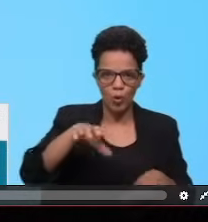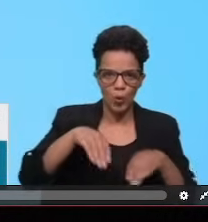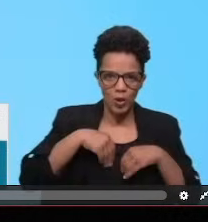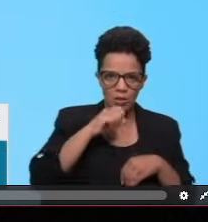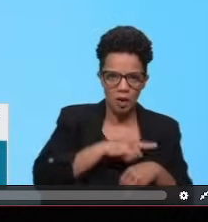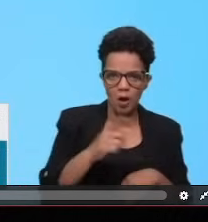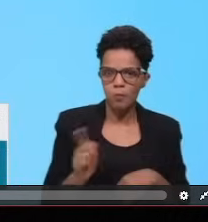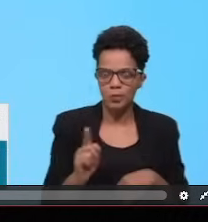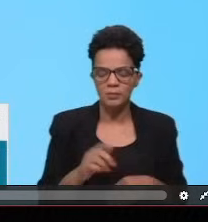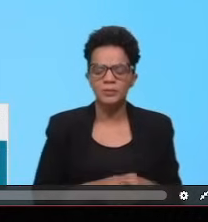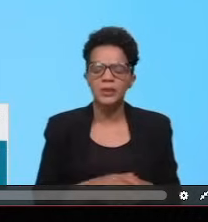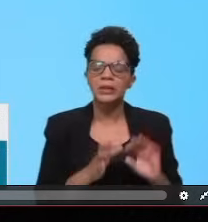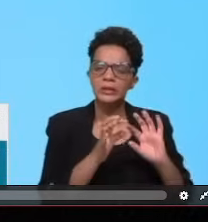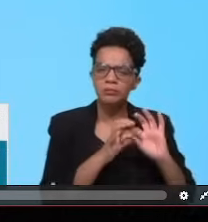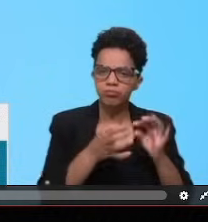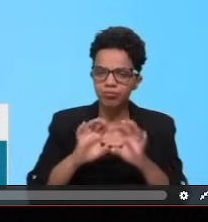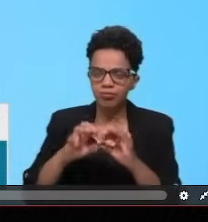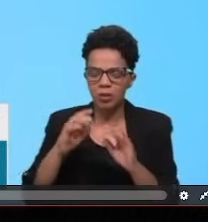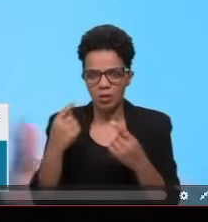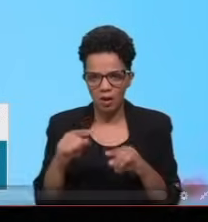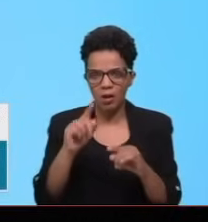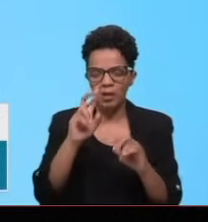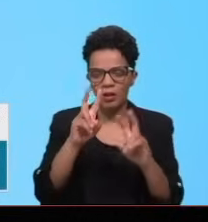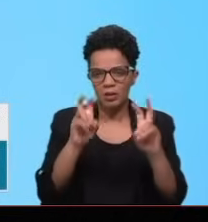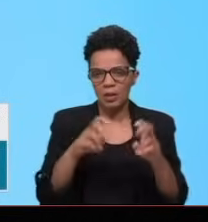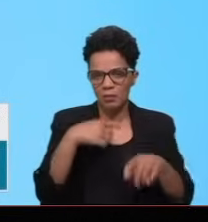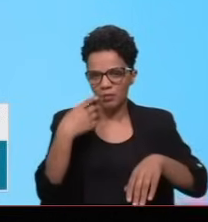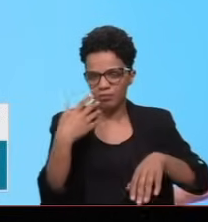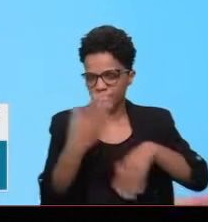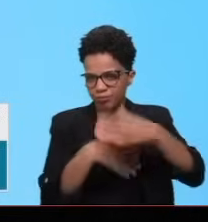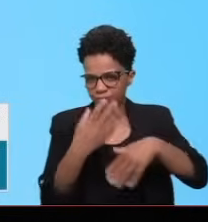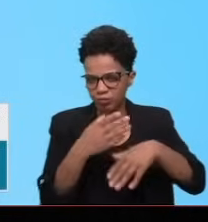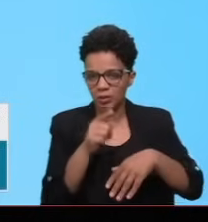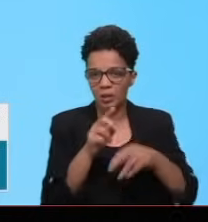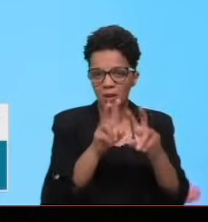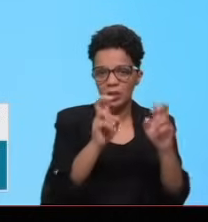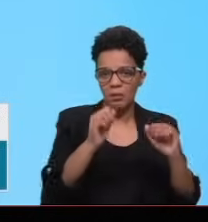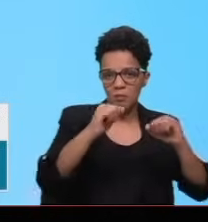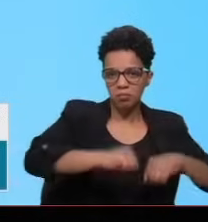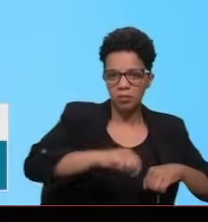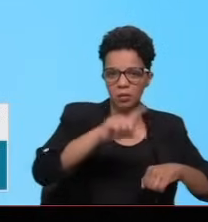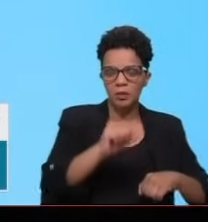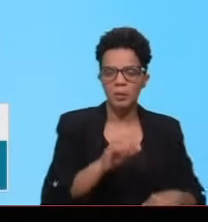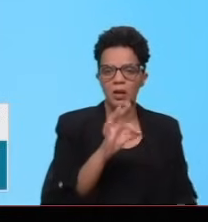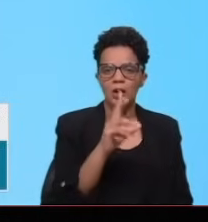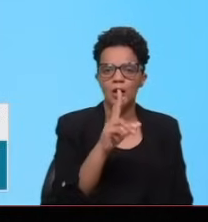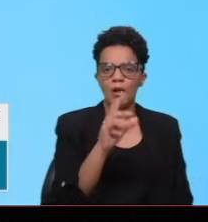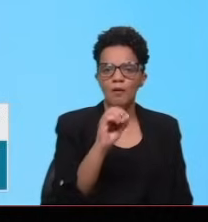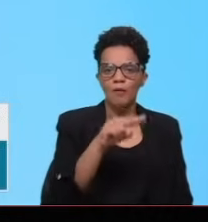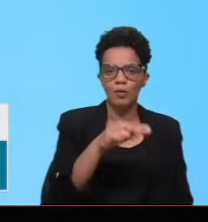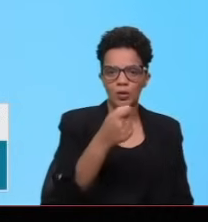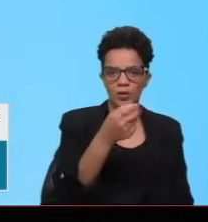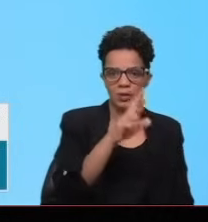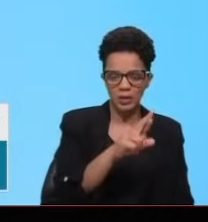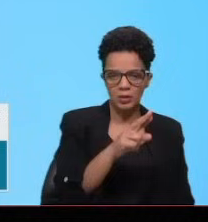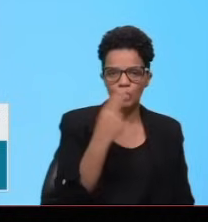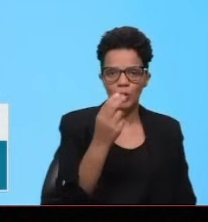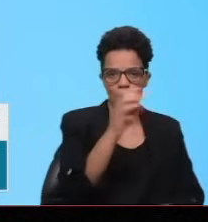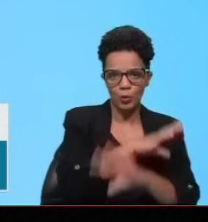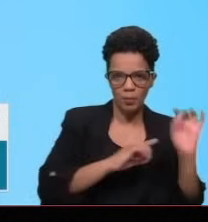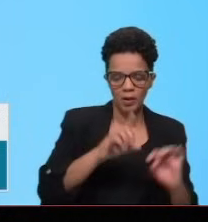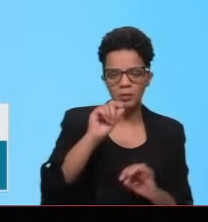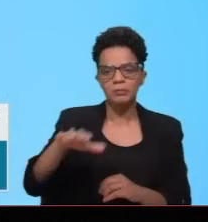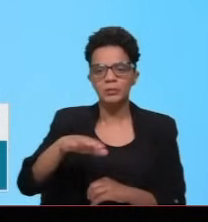todo sentido aqui estão a misturar-se questões diferentes a questão do pacto das migrações e a questão do frontex na União Europeia e a questão está a acontecer agora em